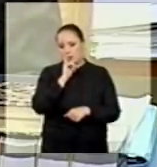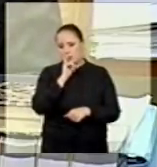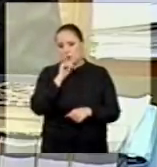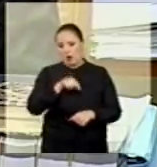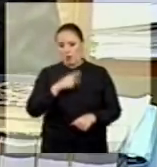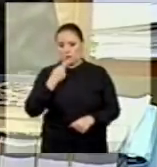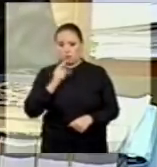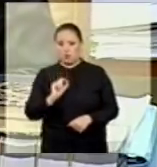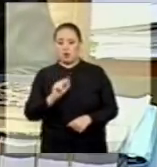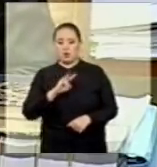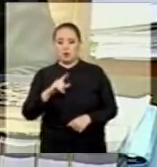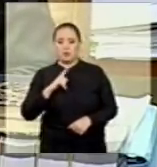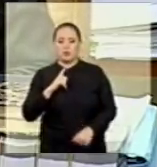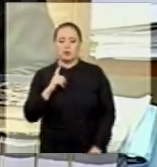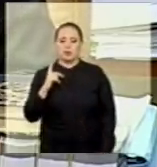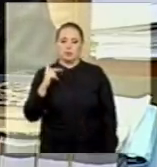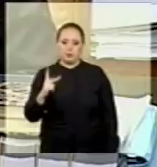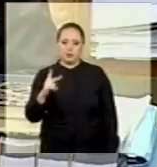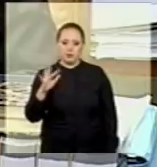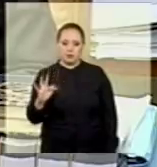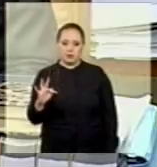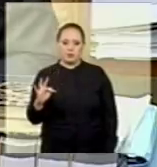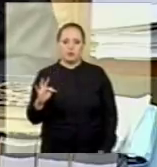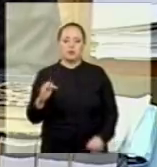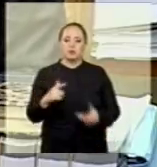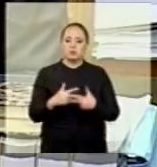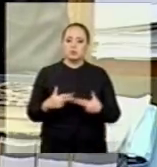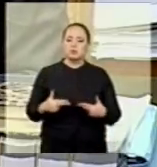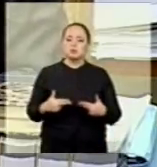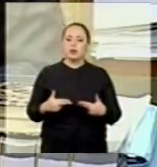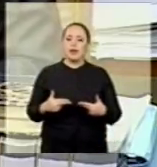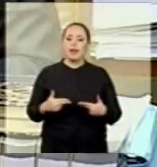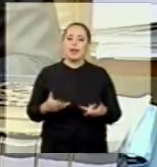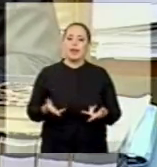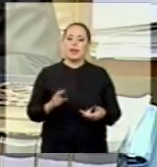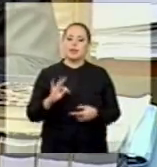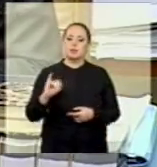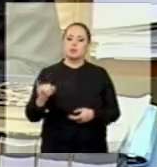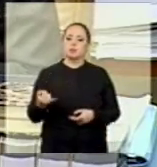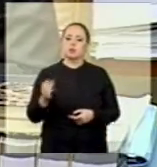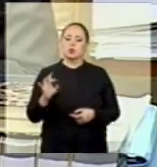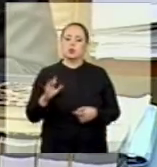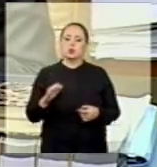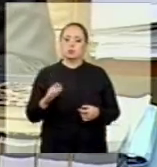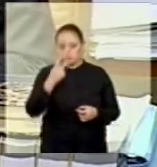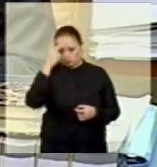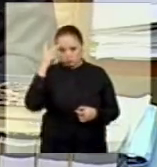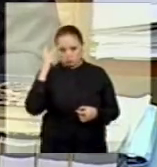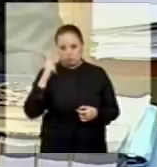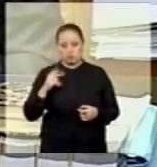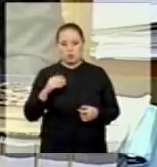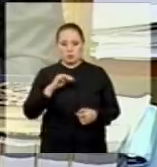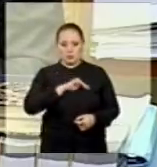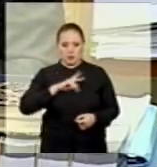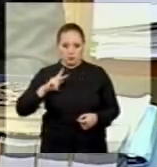que terão prerrogativa de foro a ratio munieris perante os tribunais de justiça, os membros do Ministério Público Local